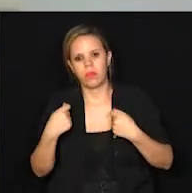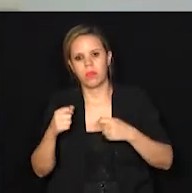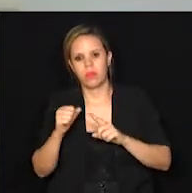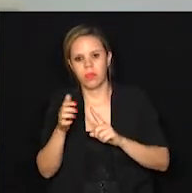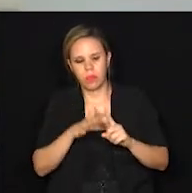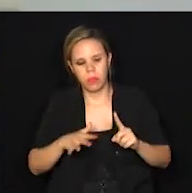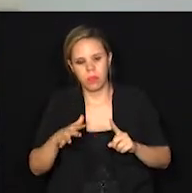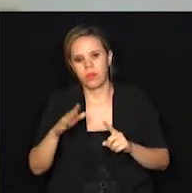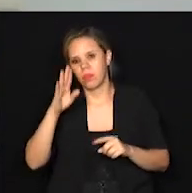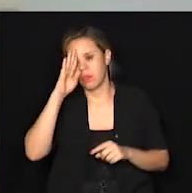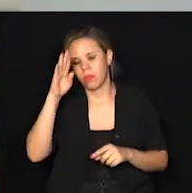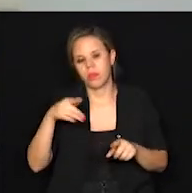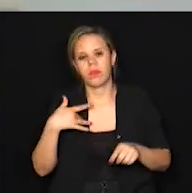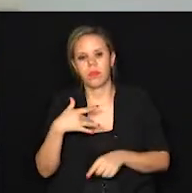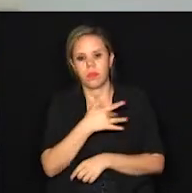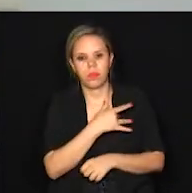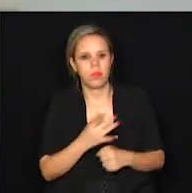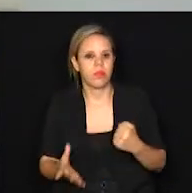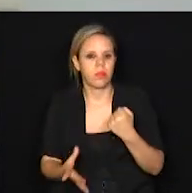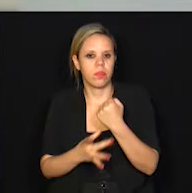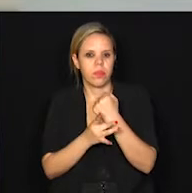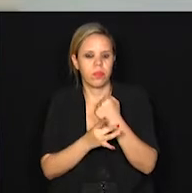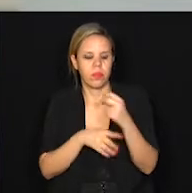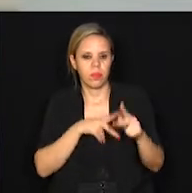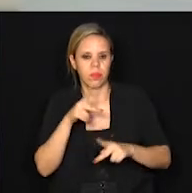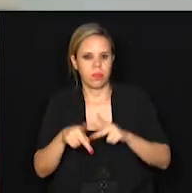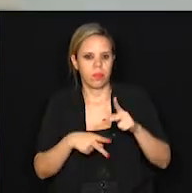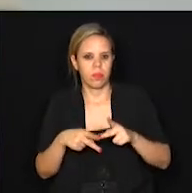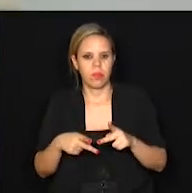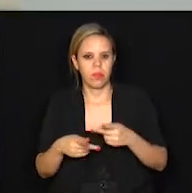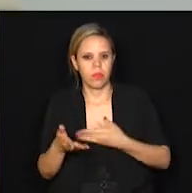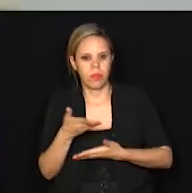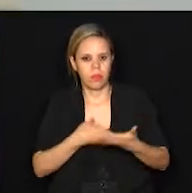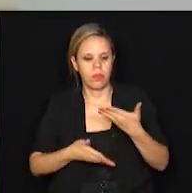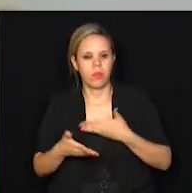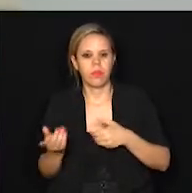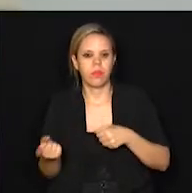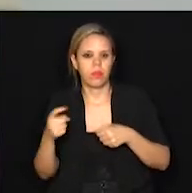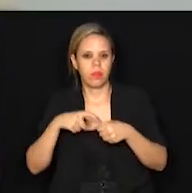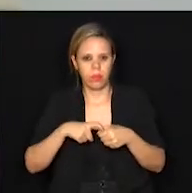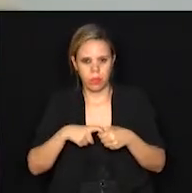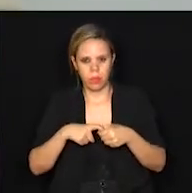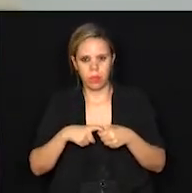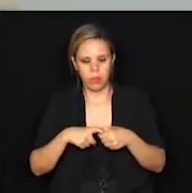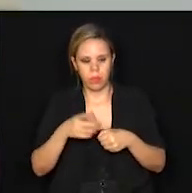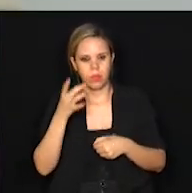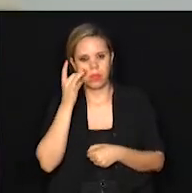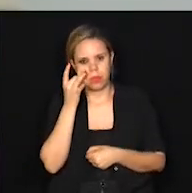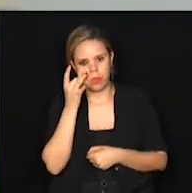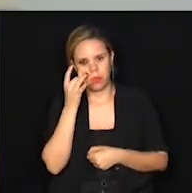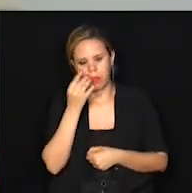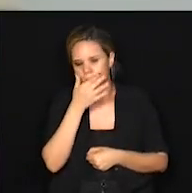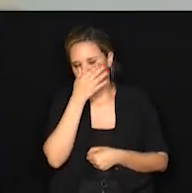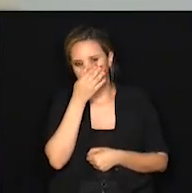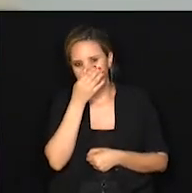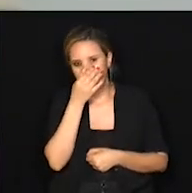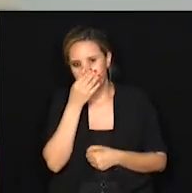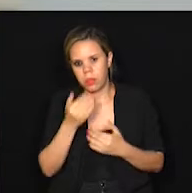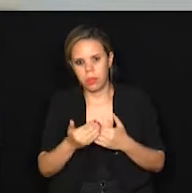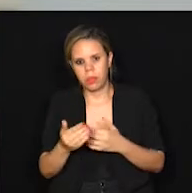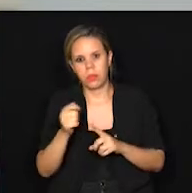base na saúde e na segurança das pessoas que estão envolvidas nesse retorno presencial, né, que está previsto